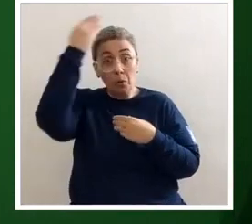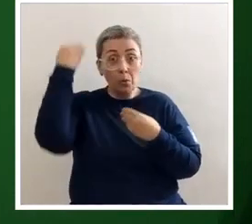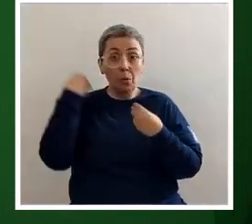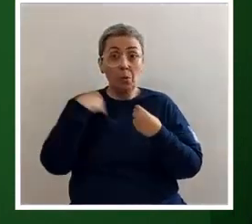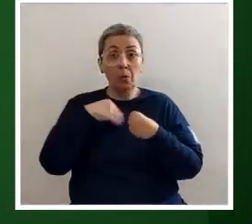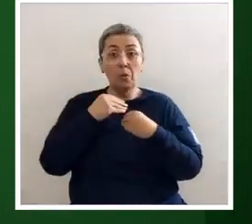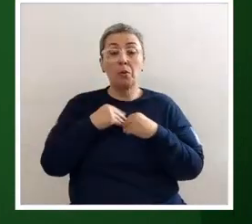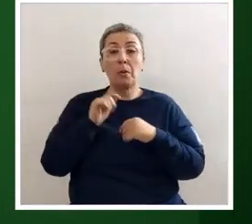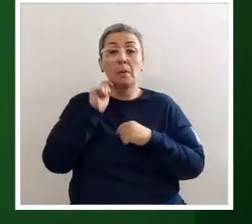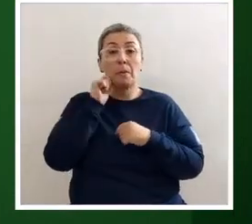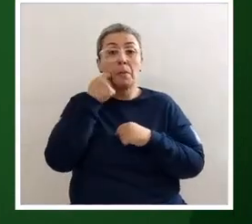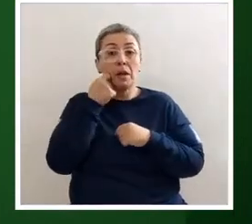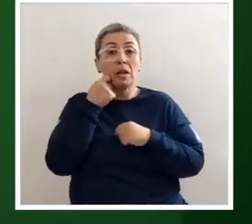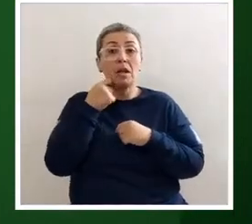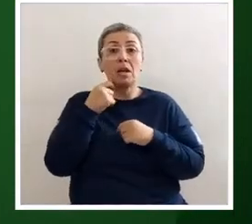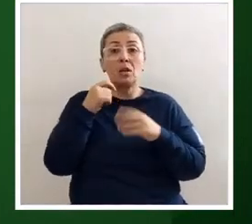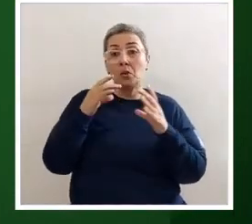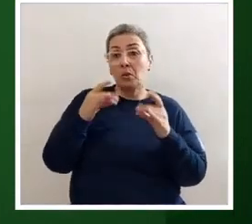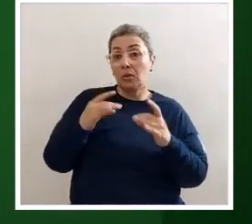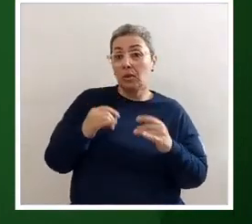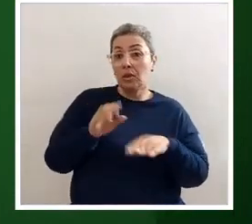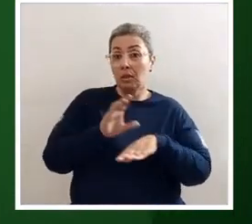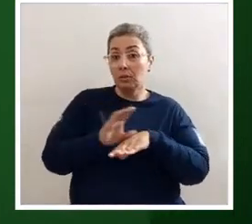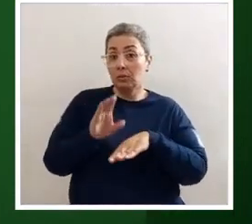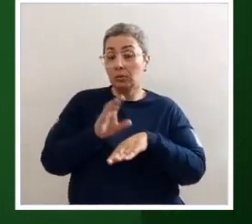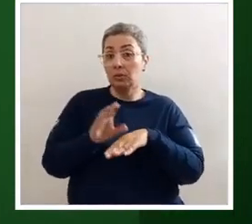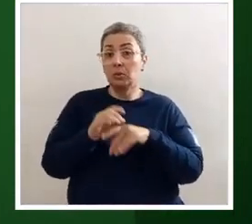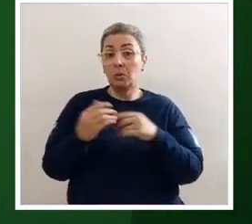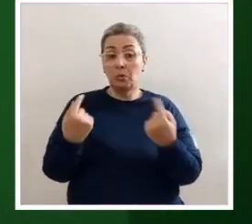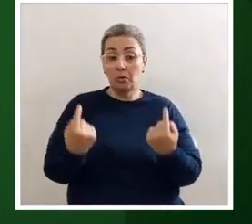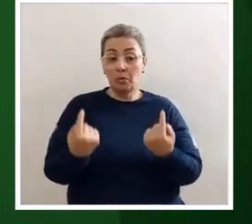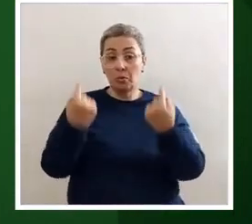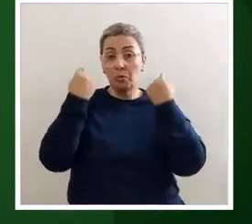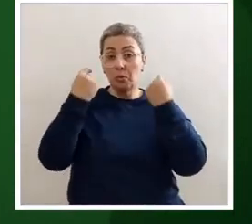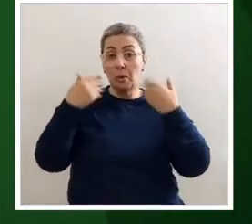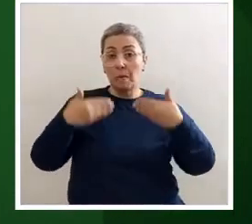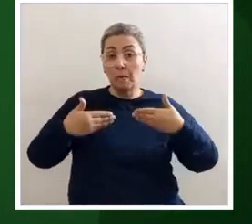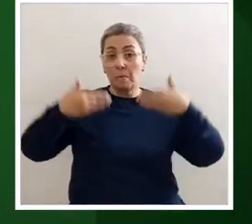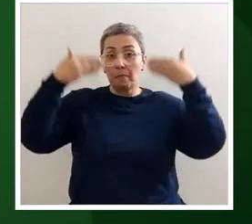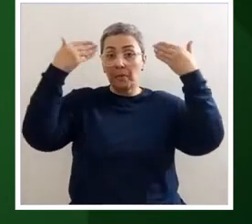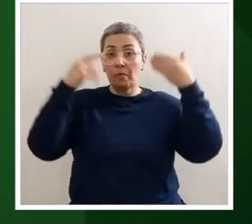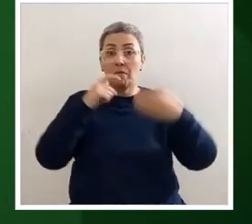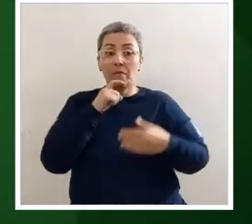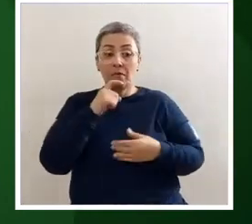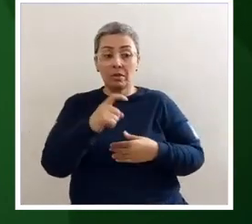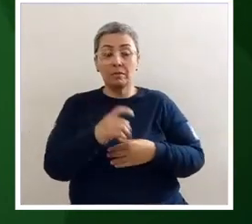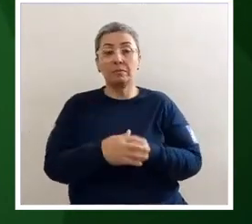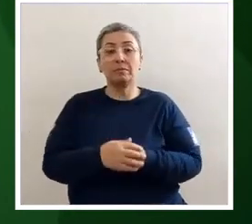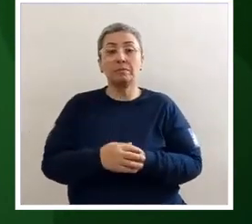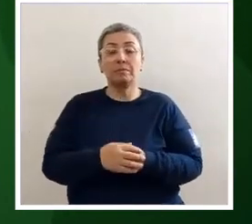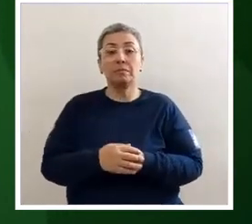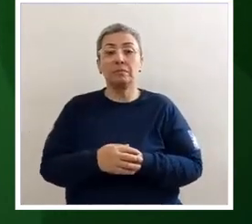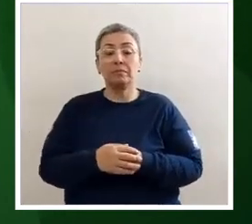preto com detalhes em cinza ao fundo tem uma parede verde